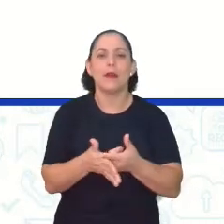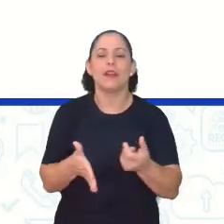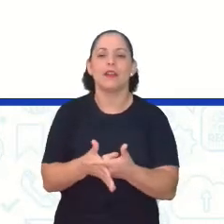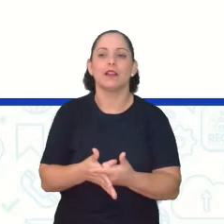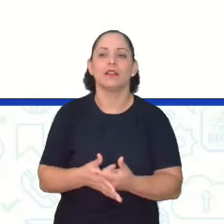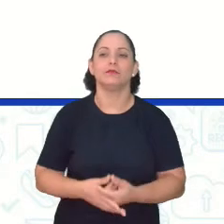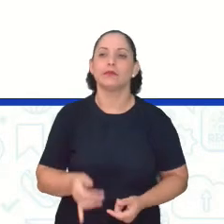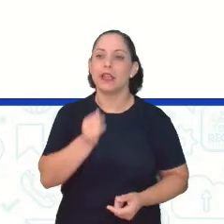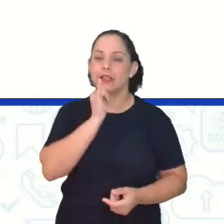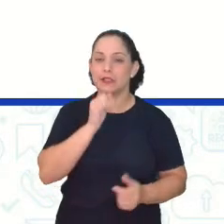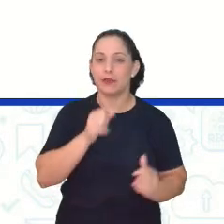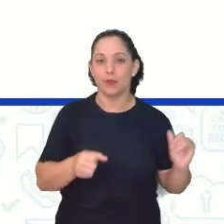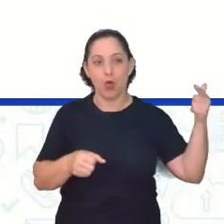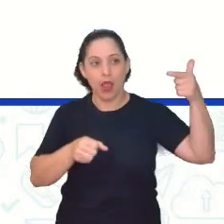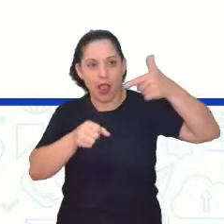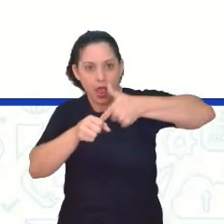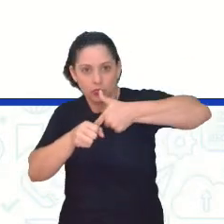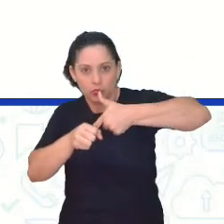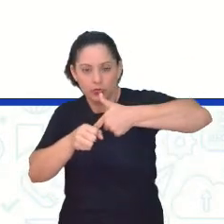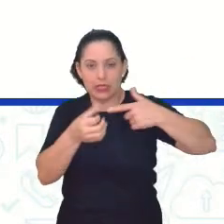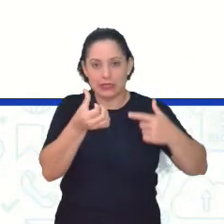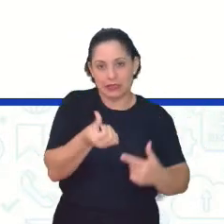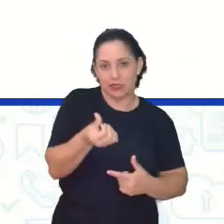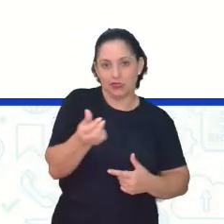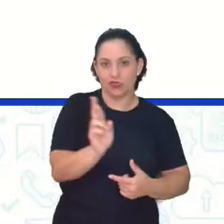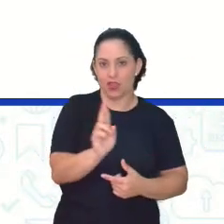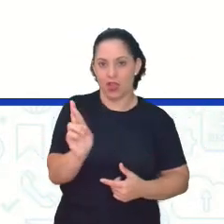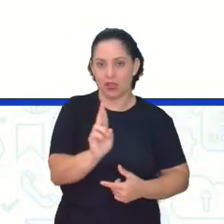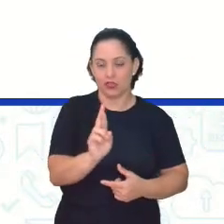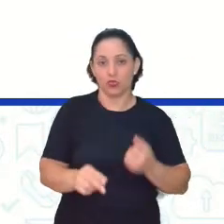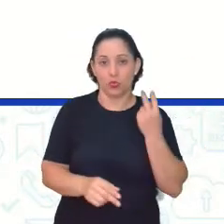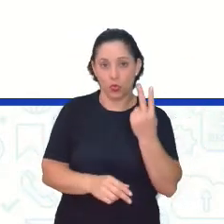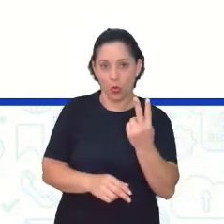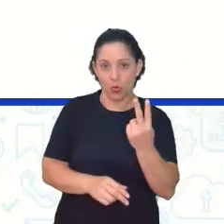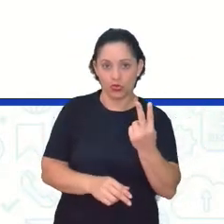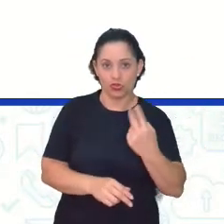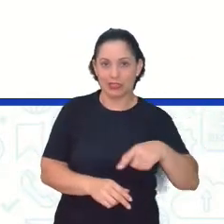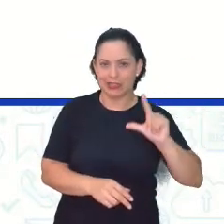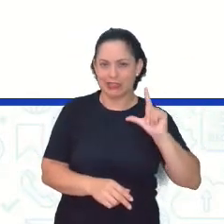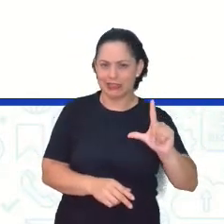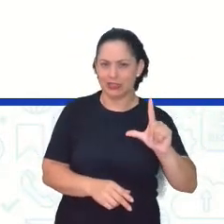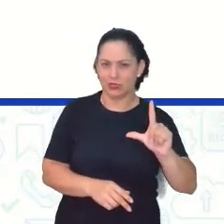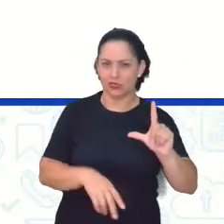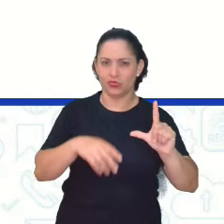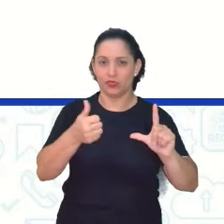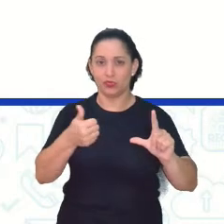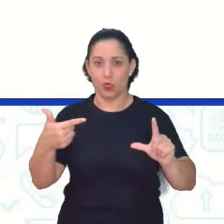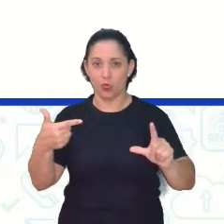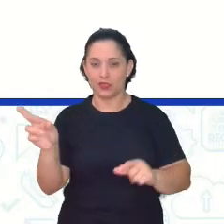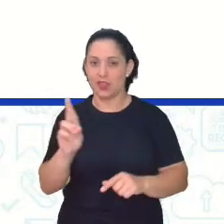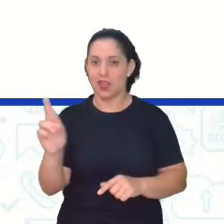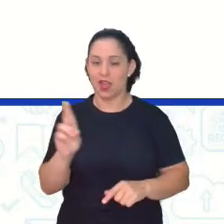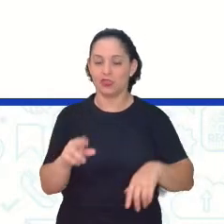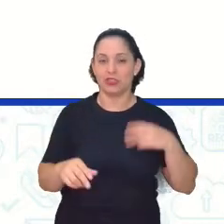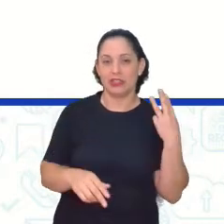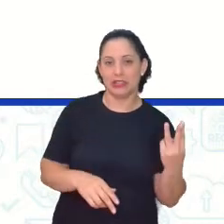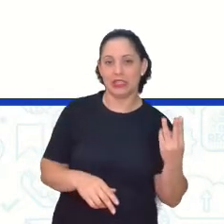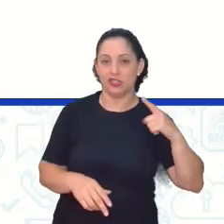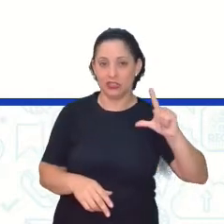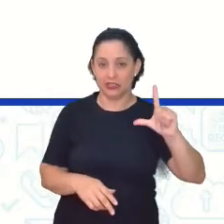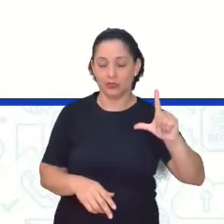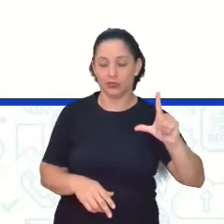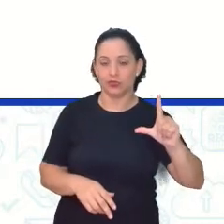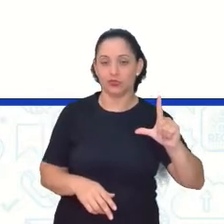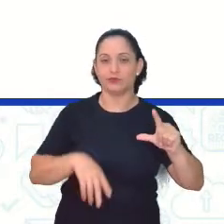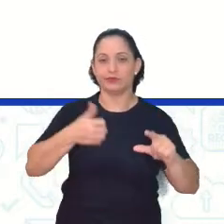litro de gasolina custa R$6, 2 litros custa 12, 3 litros